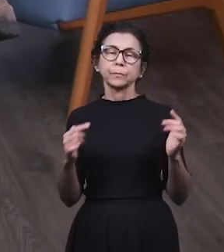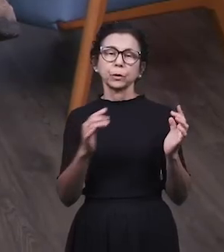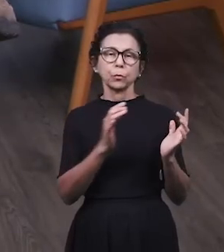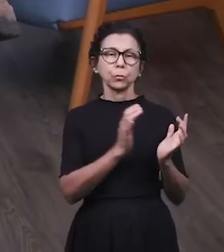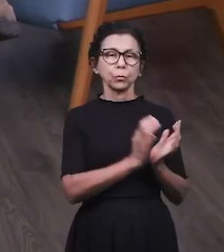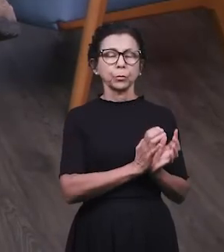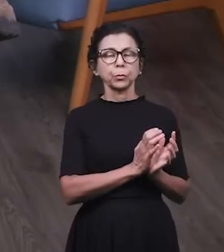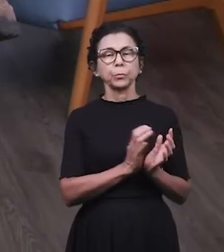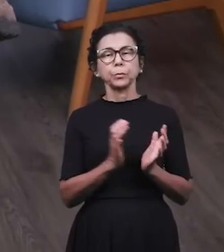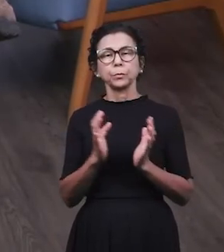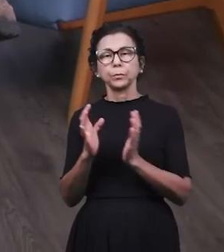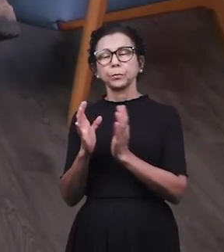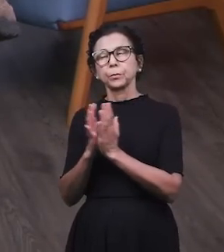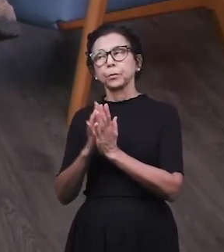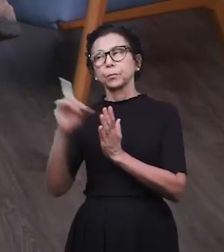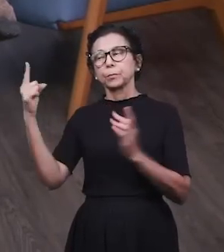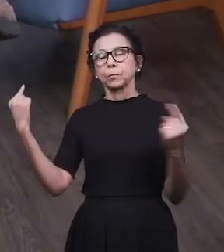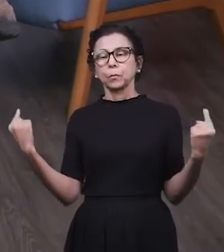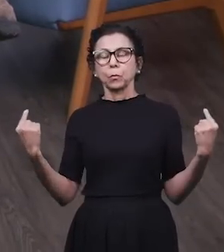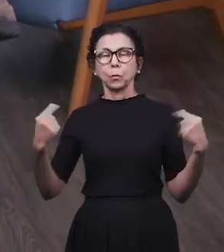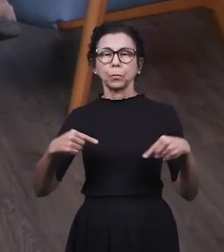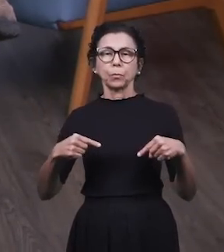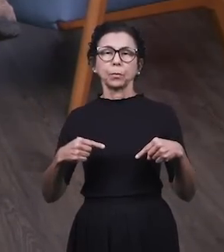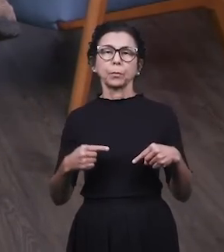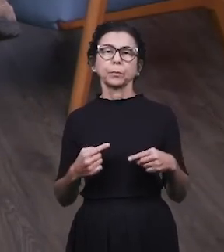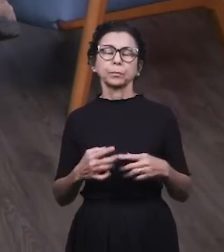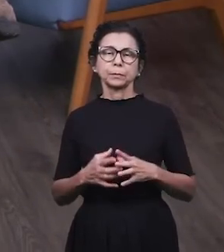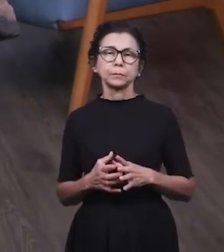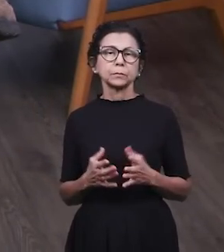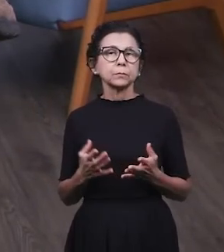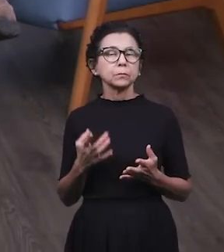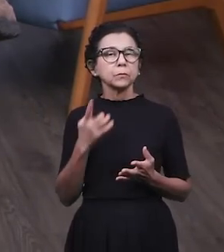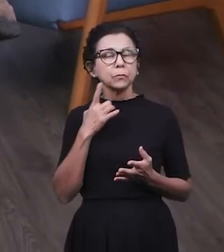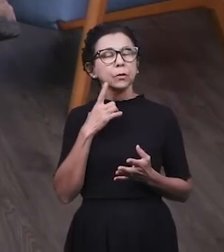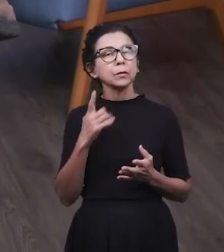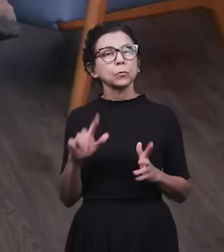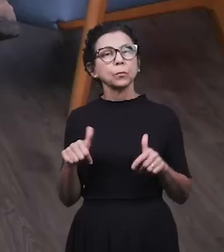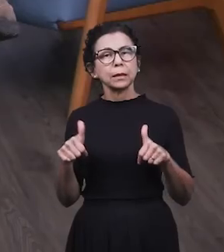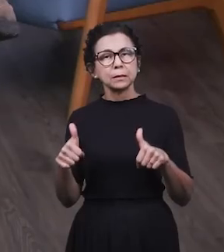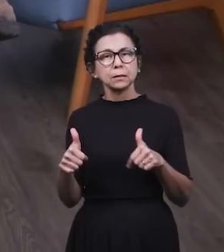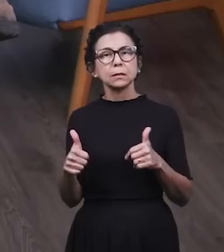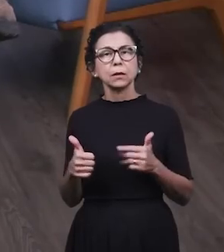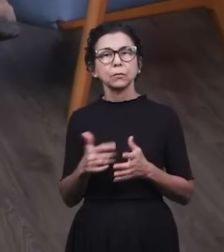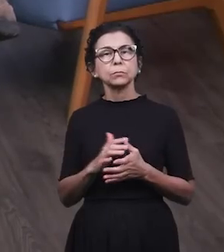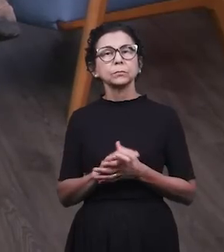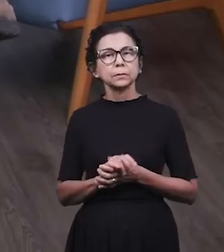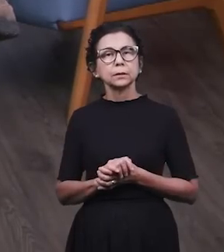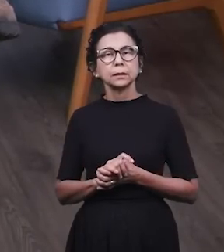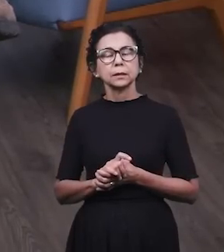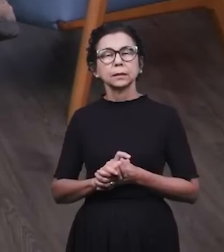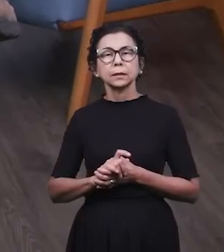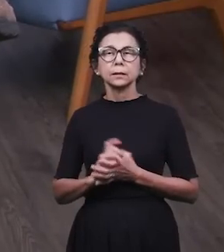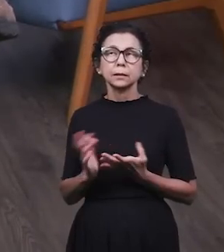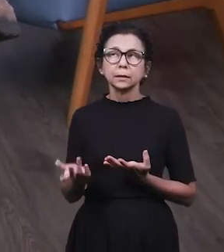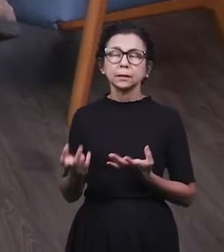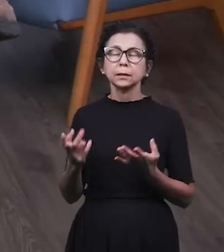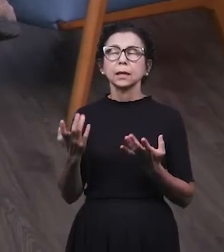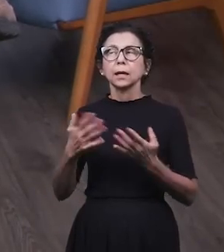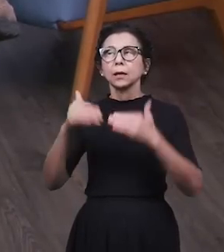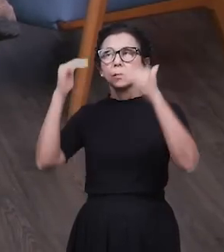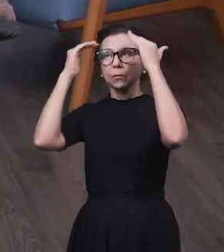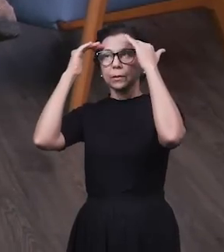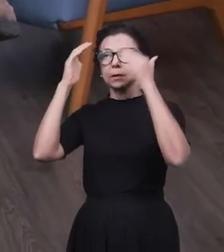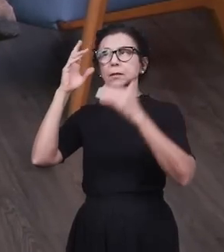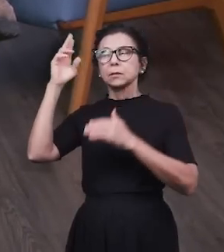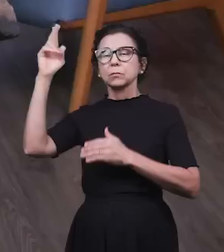ação, no sentido de obediência àquilo que é a orientação do Senhor, e há uma ação de oposição a esse projeto.